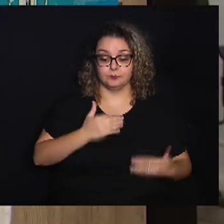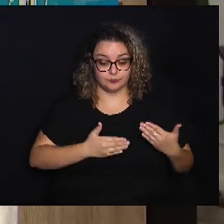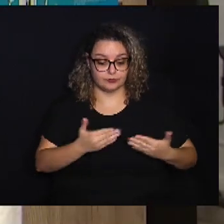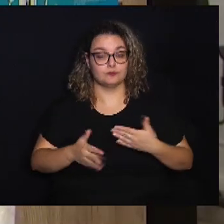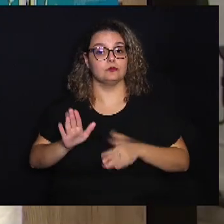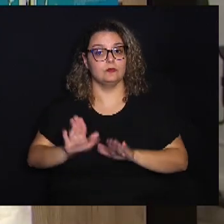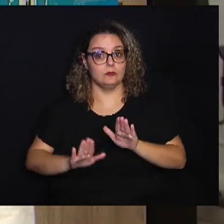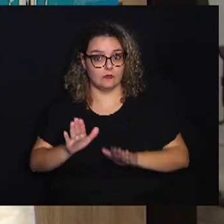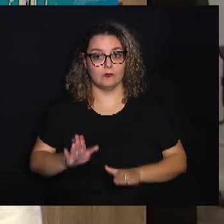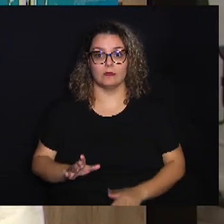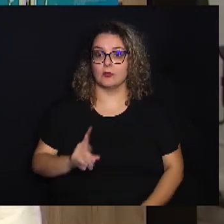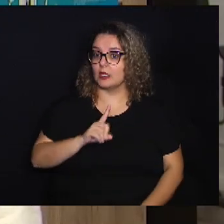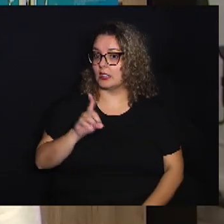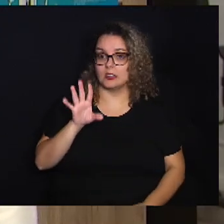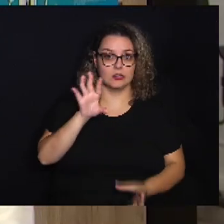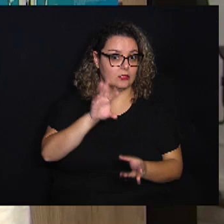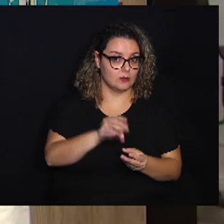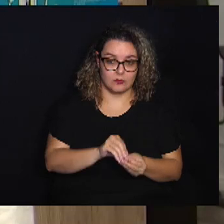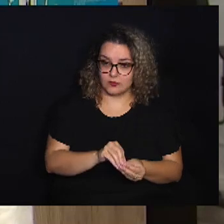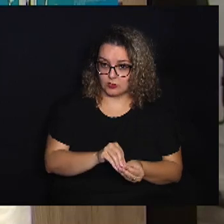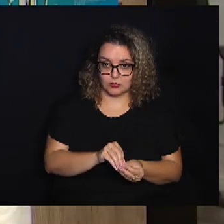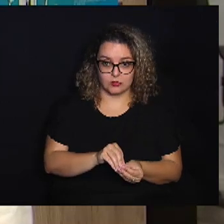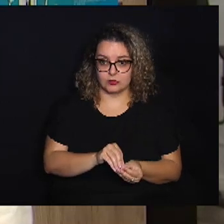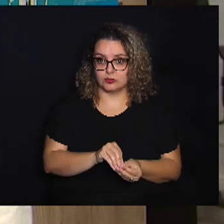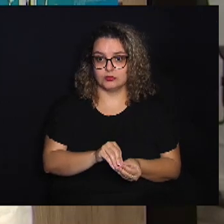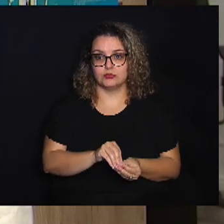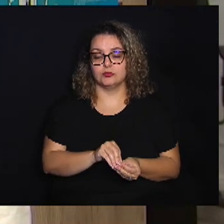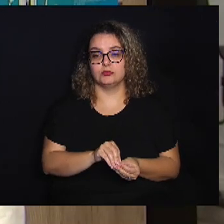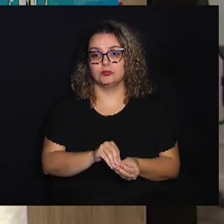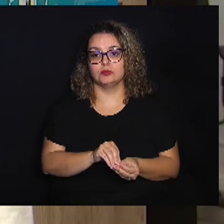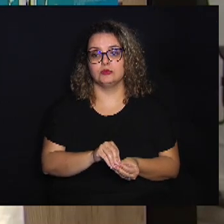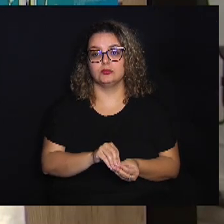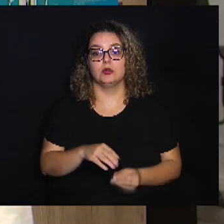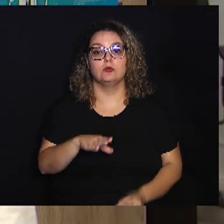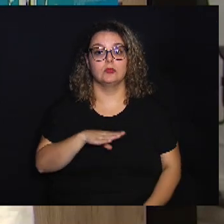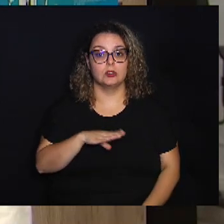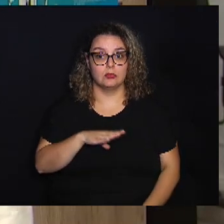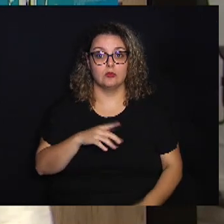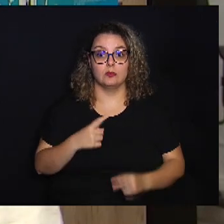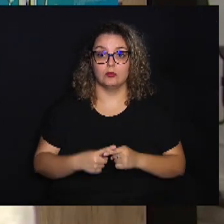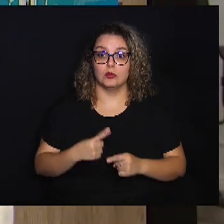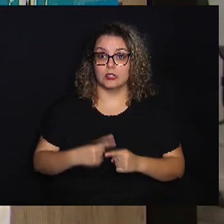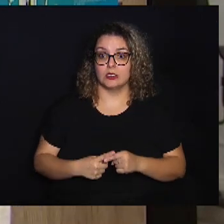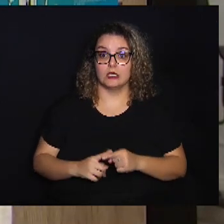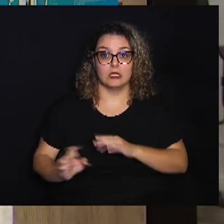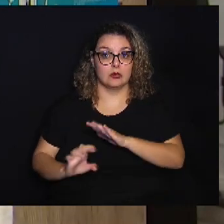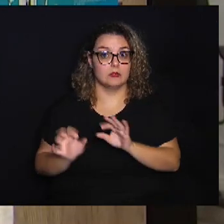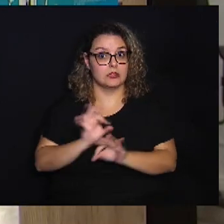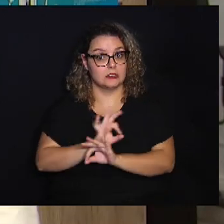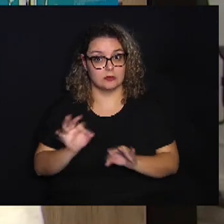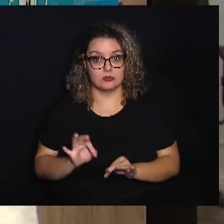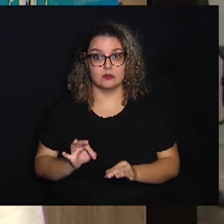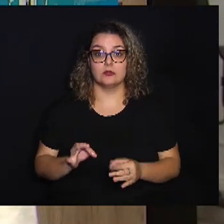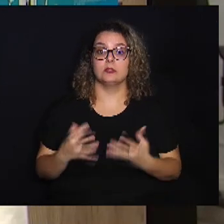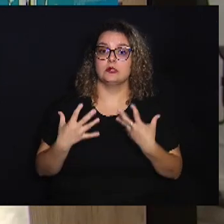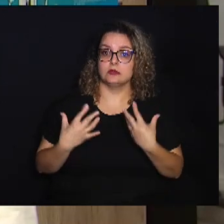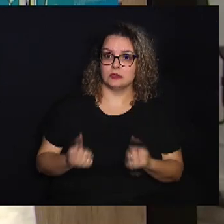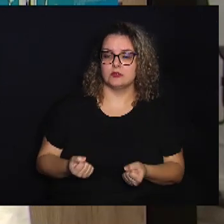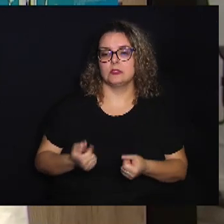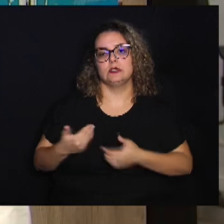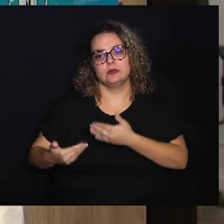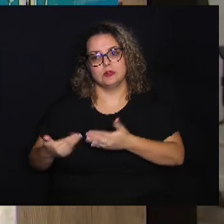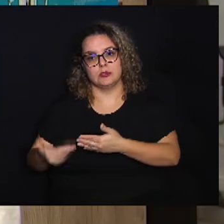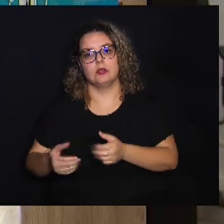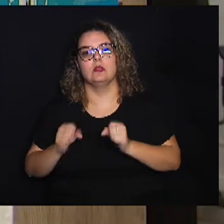licitatório também que não foi concluído ainda pelo município, porque nenhuma empresa quis se inscrever nesse processo. Então a gente quer